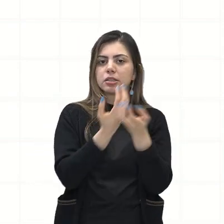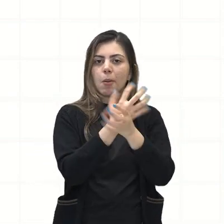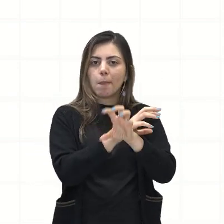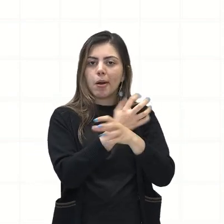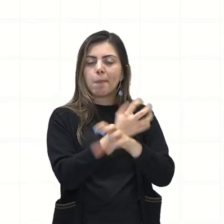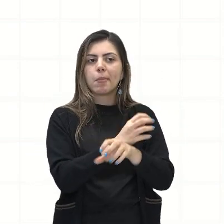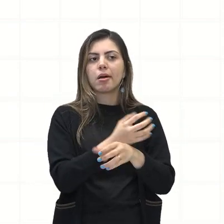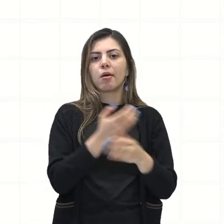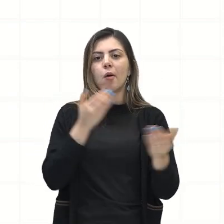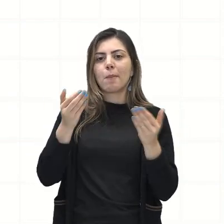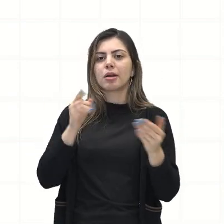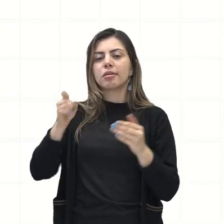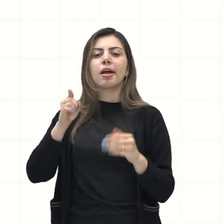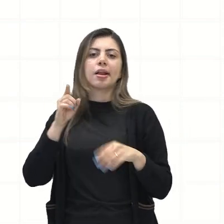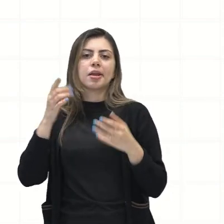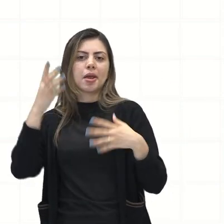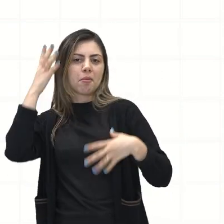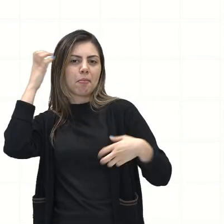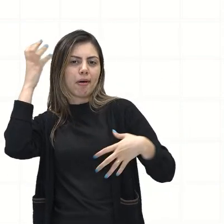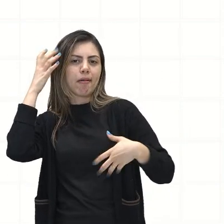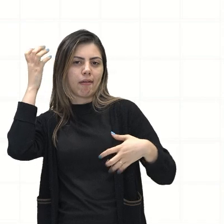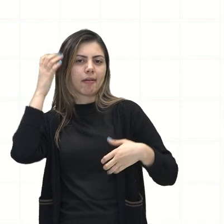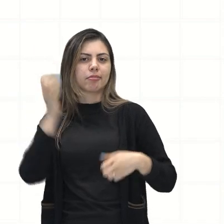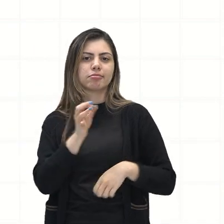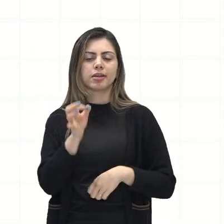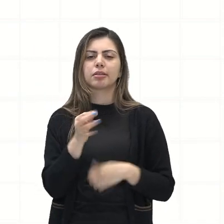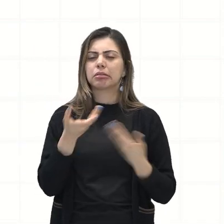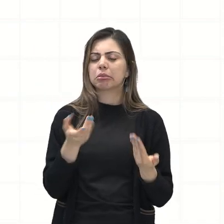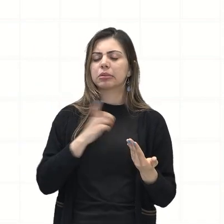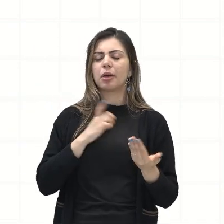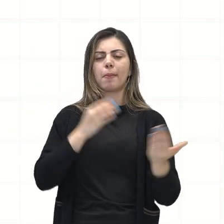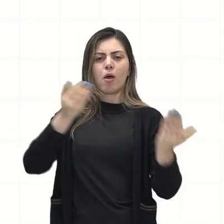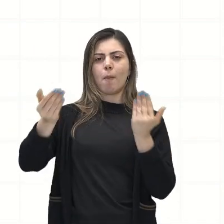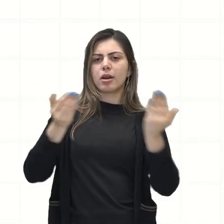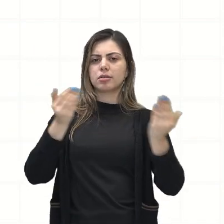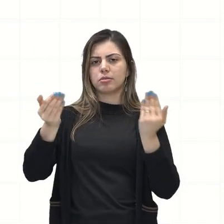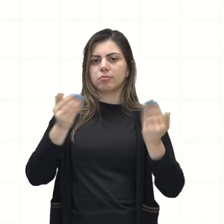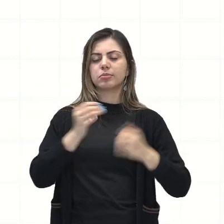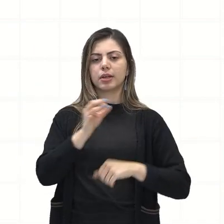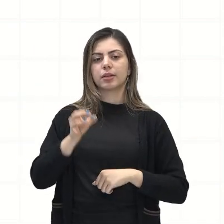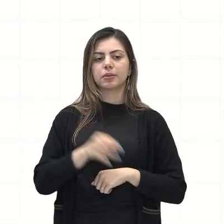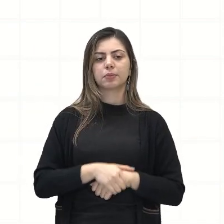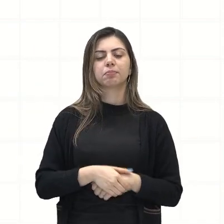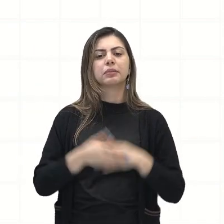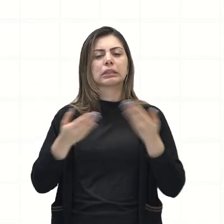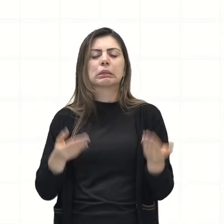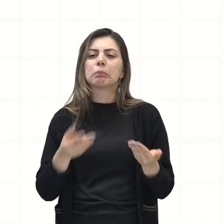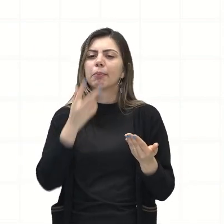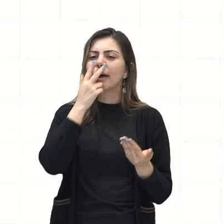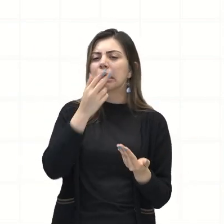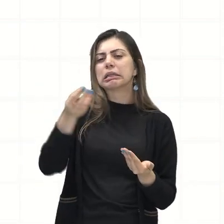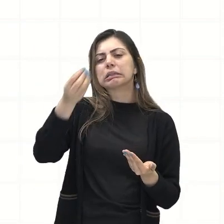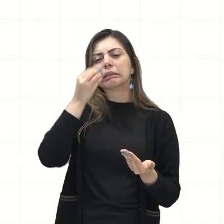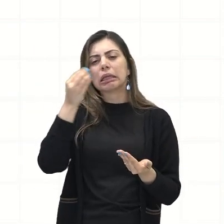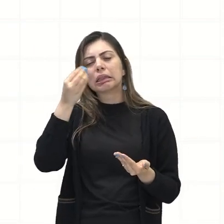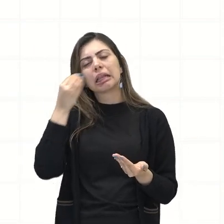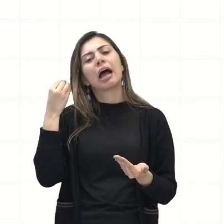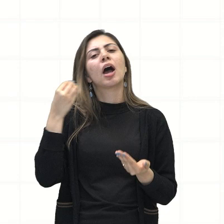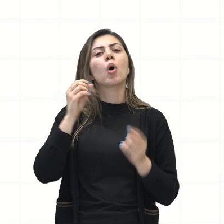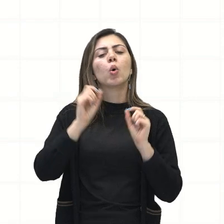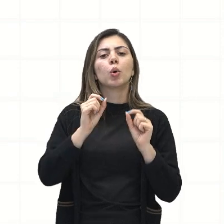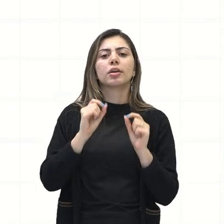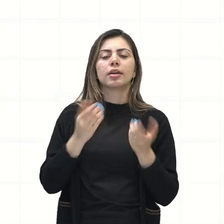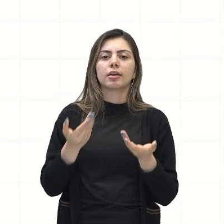de macacos, dos primatas. Então você tem a tentativa de justificar